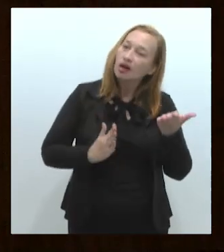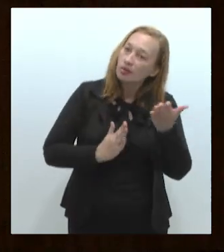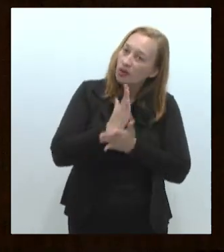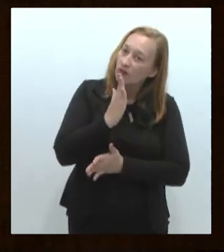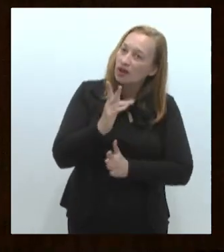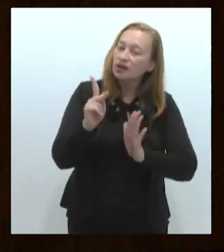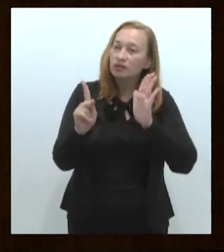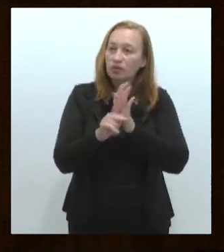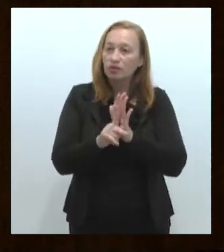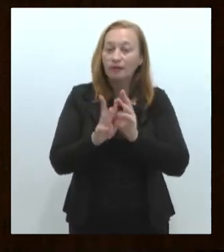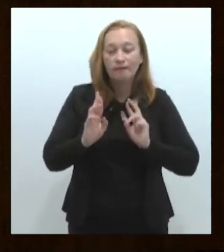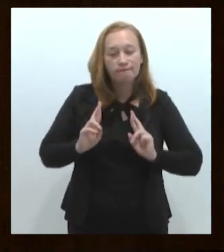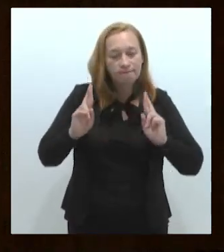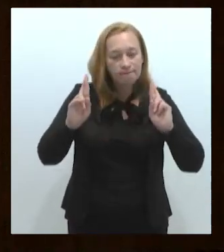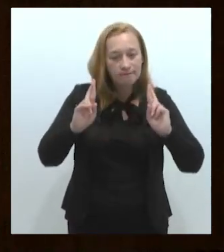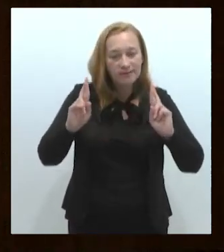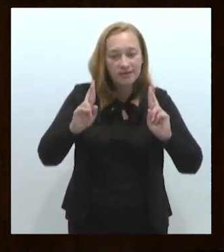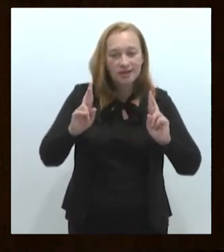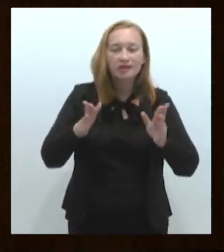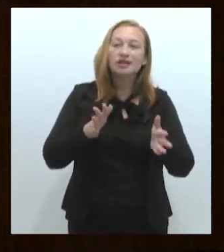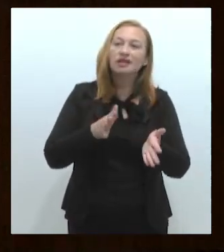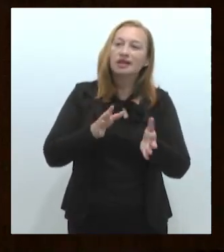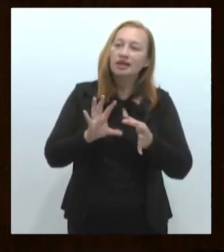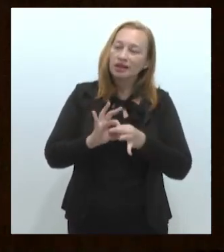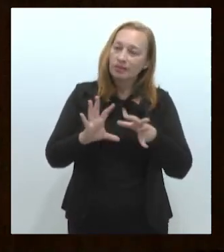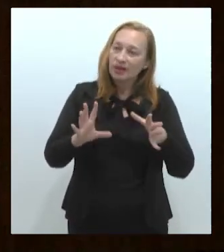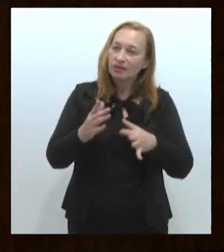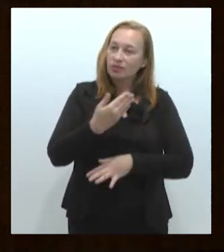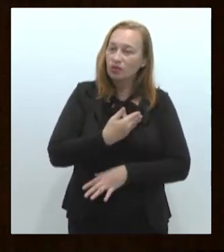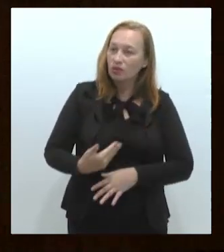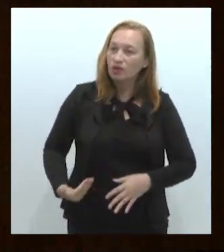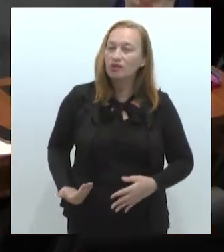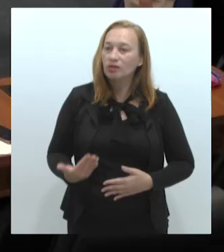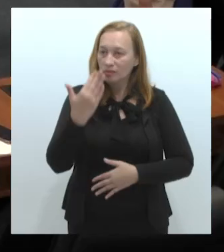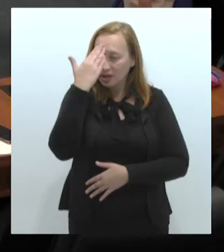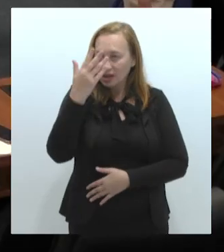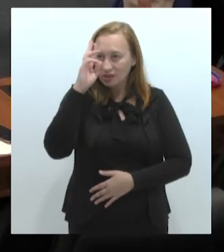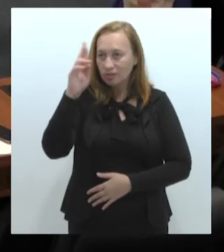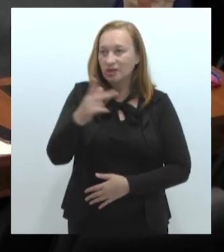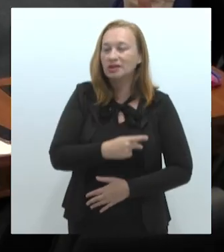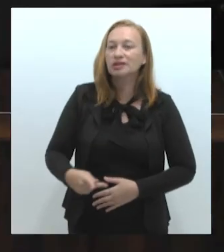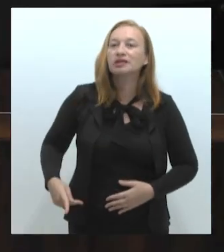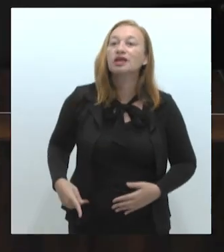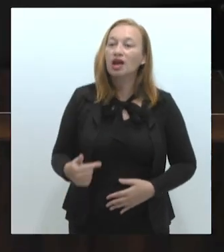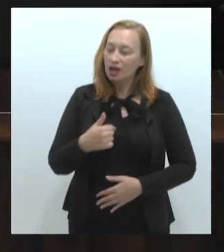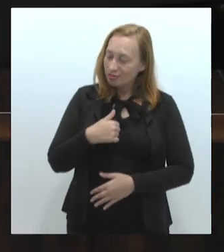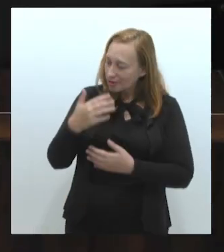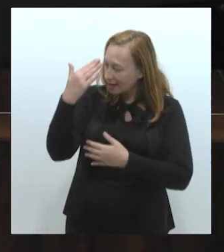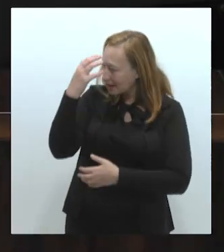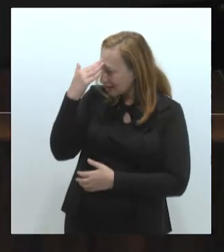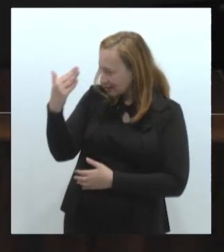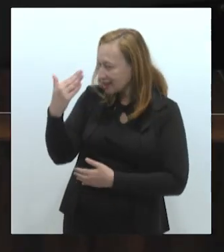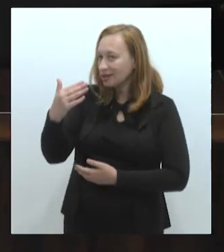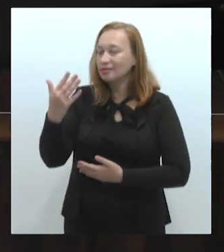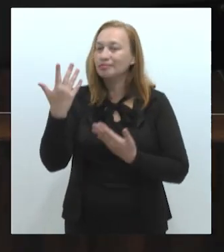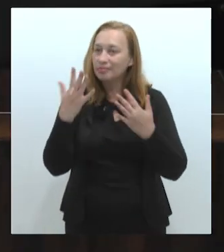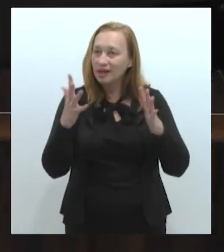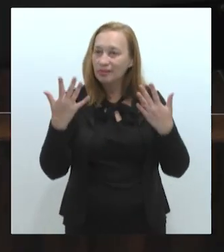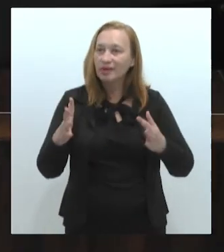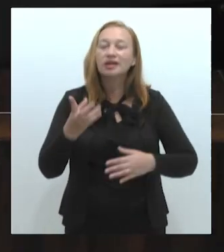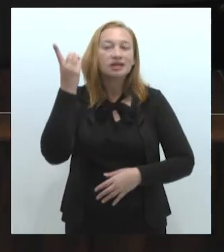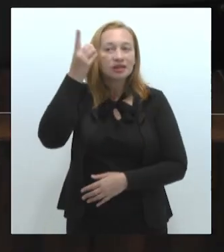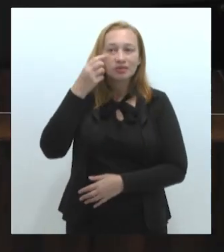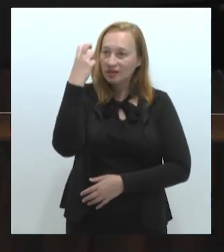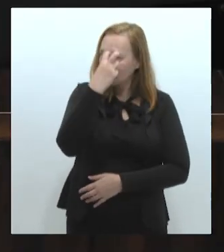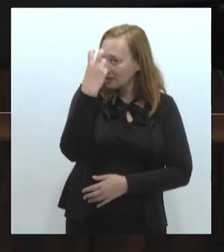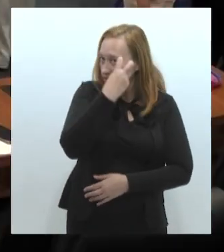projeto, espero que ele seja sancionado. Obrigado, presidente. Eu que agradeço, Mink, parabéns. Deputada